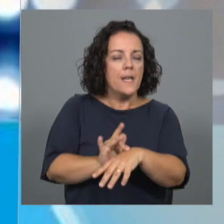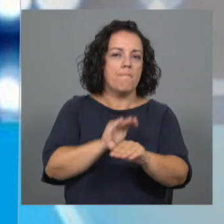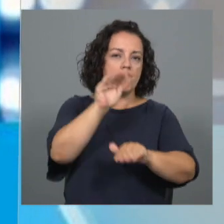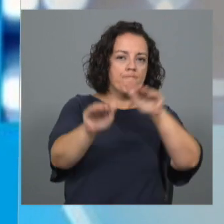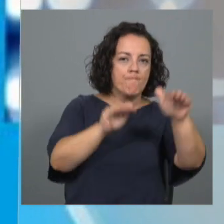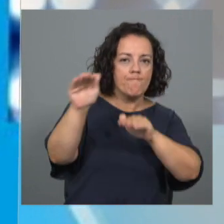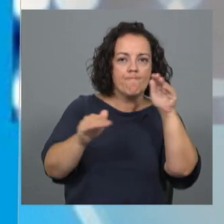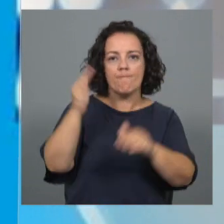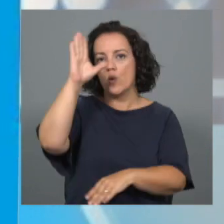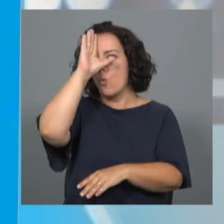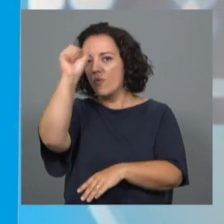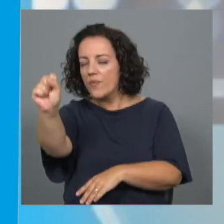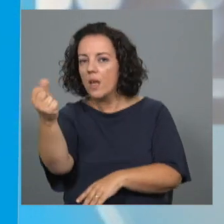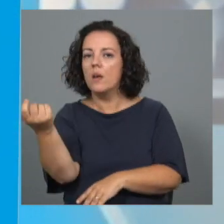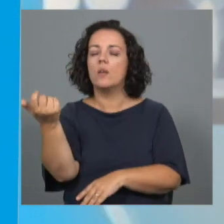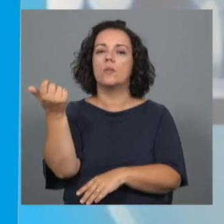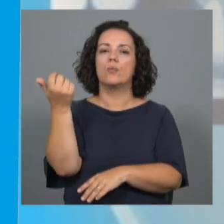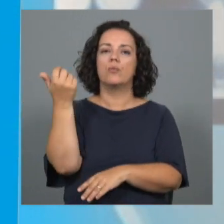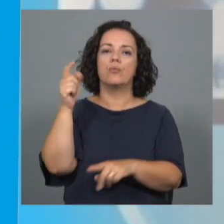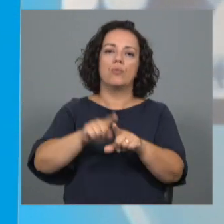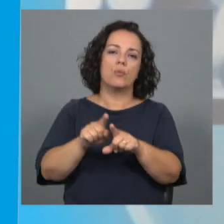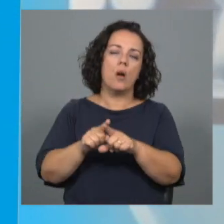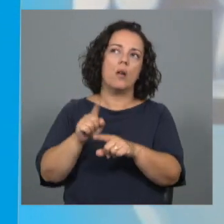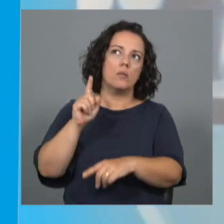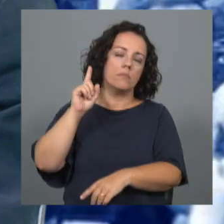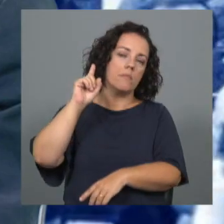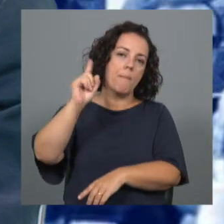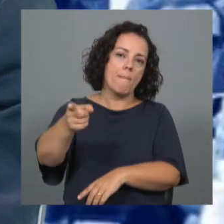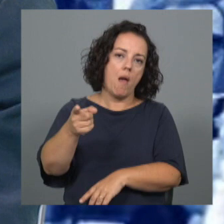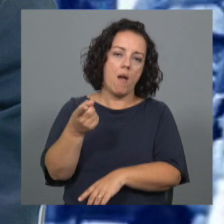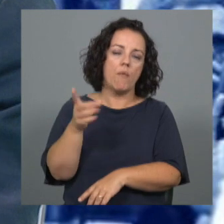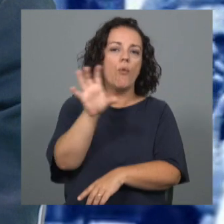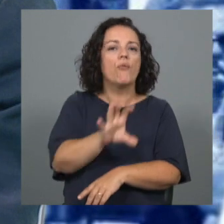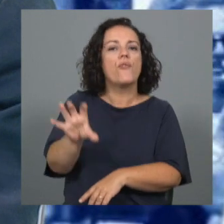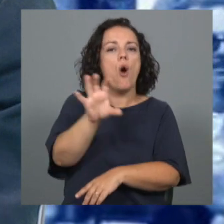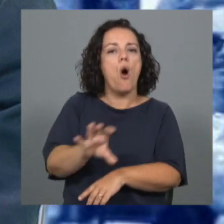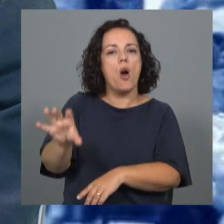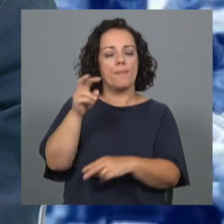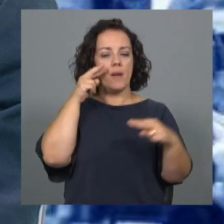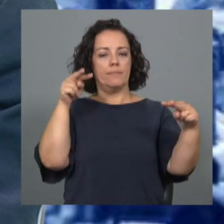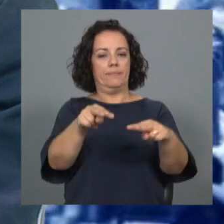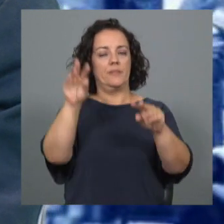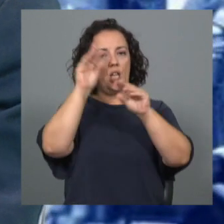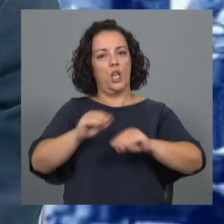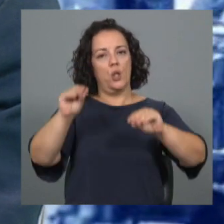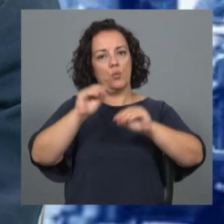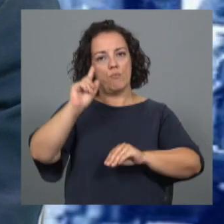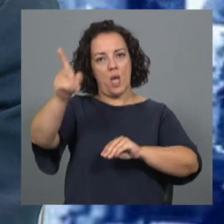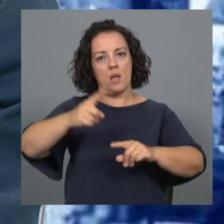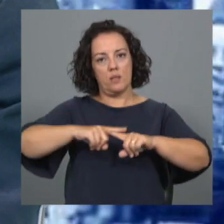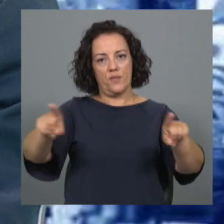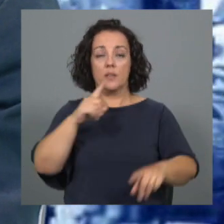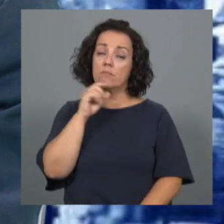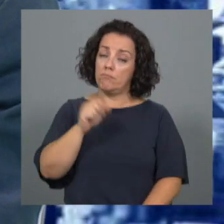instâncias governativas para uma outra forma de olhar a educação. Sem dúvida, a Escola